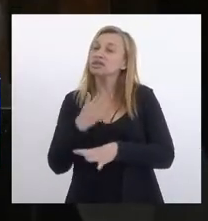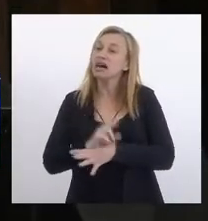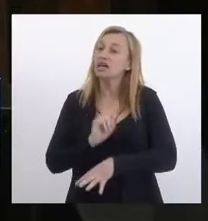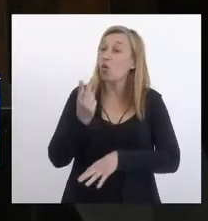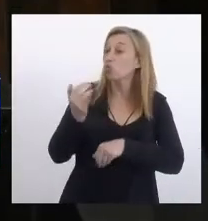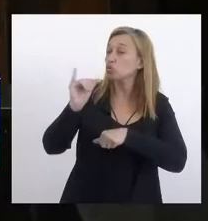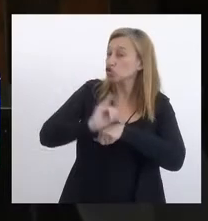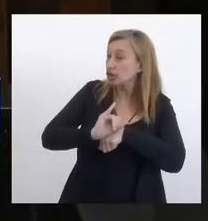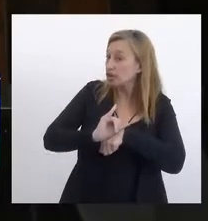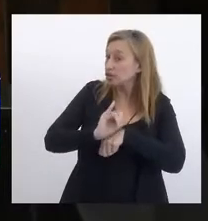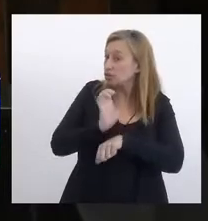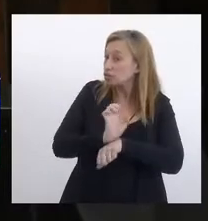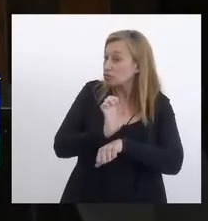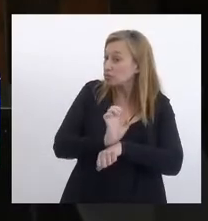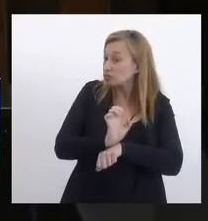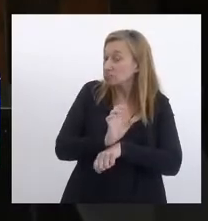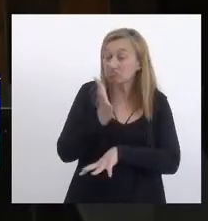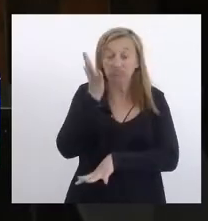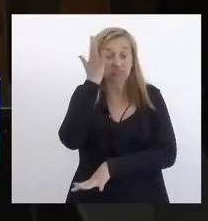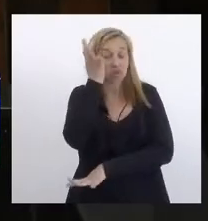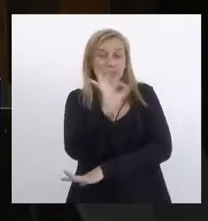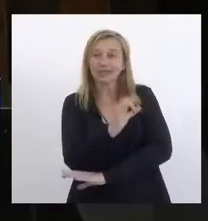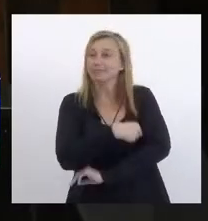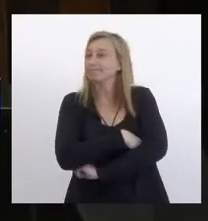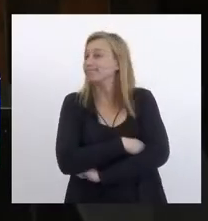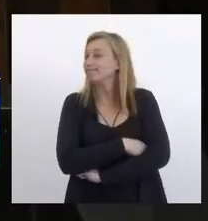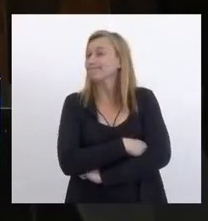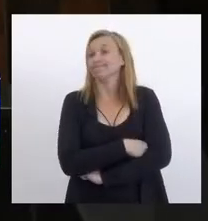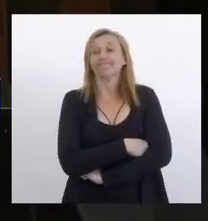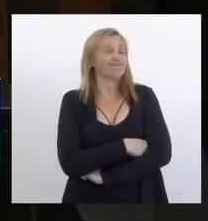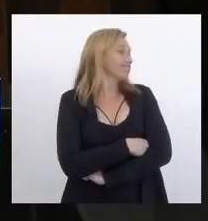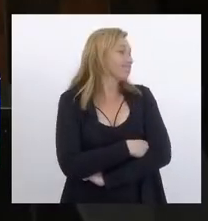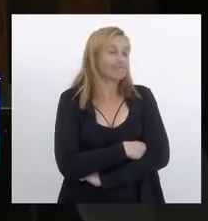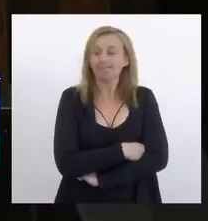estado? Não sei, não sei.